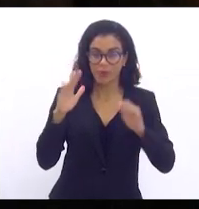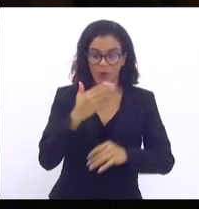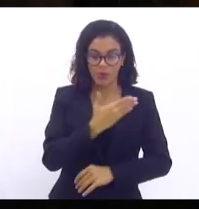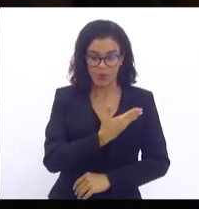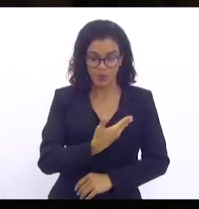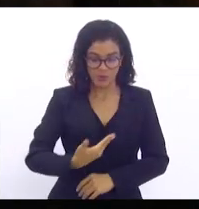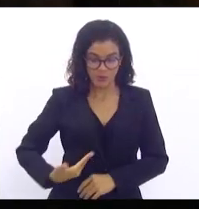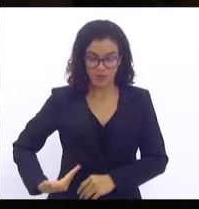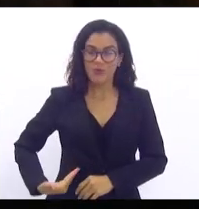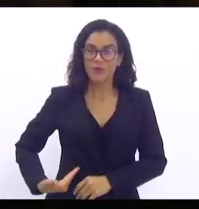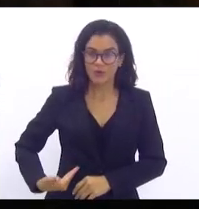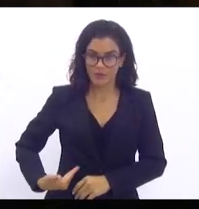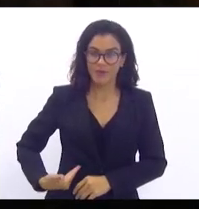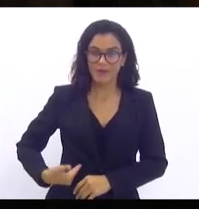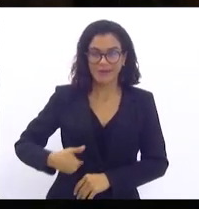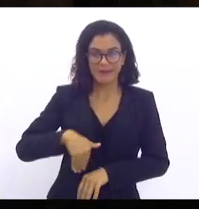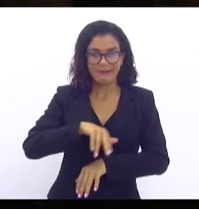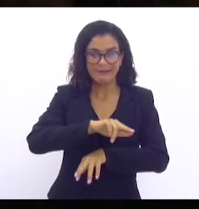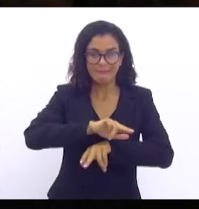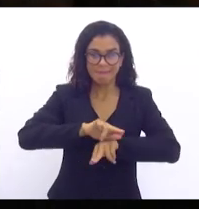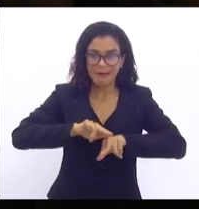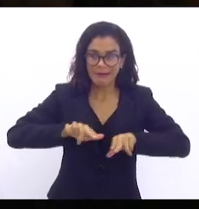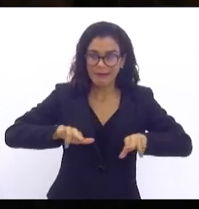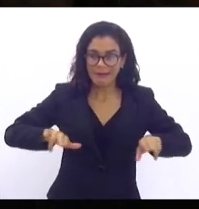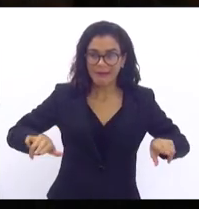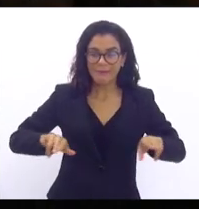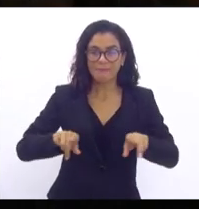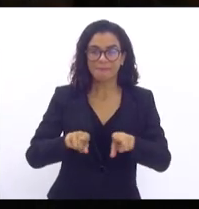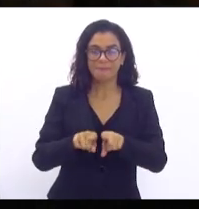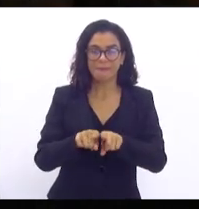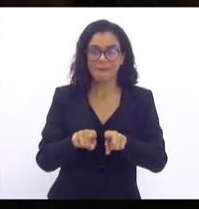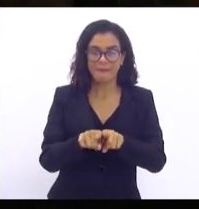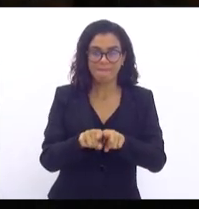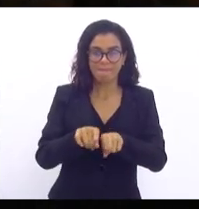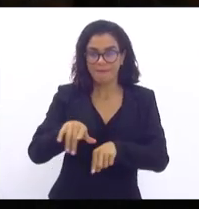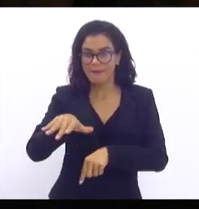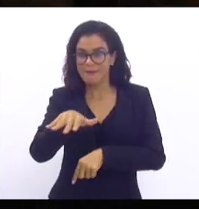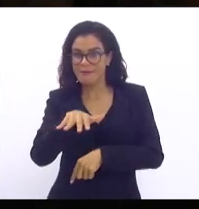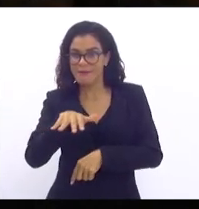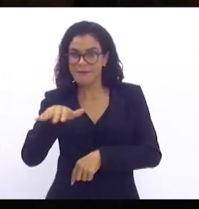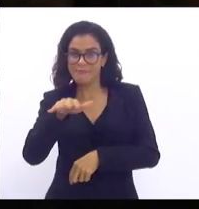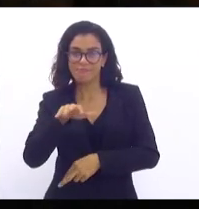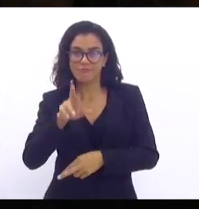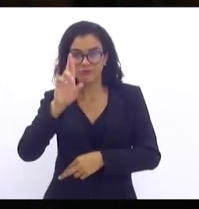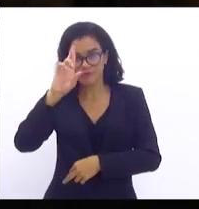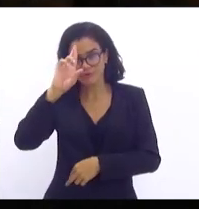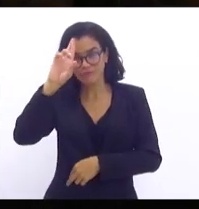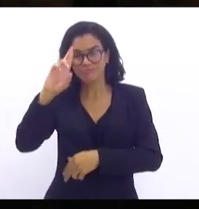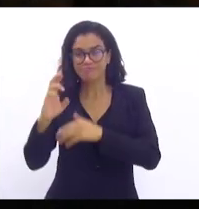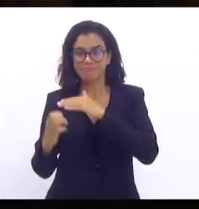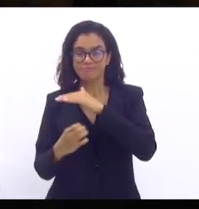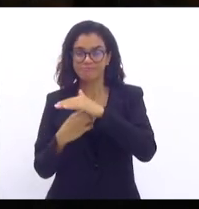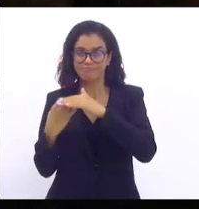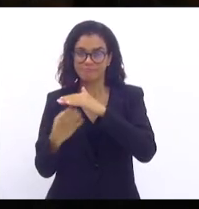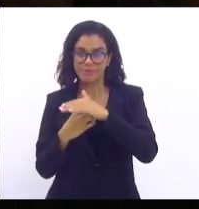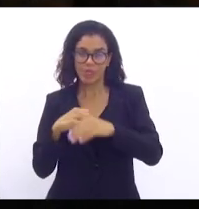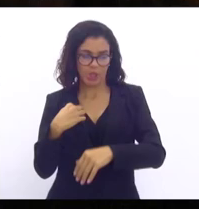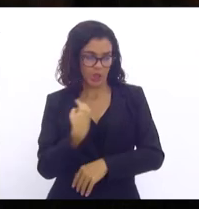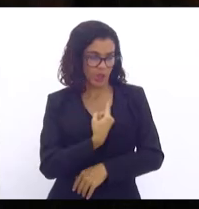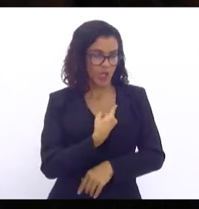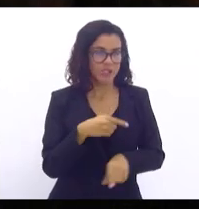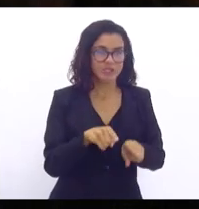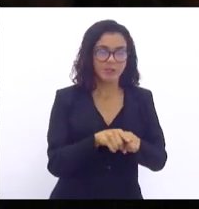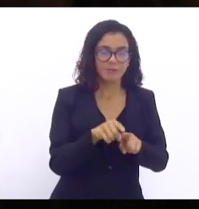governantes, muitas vezes os segmentos empresariais, e nós mesmos,